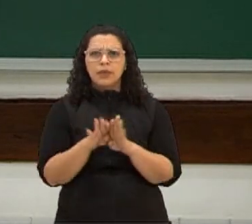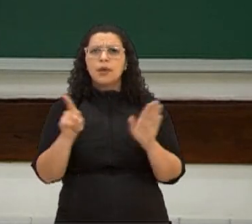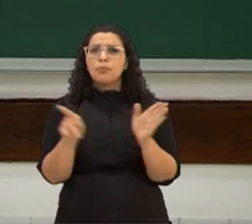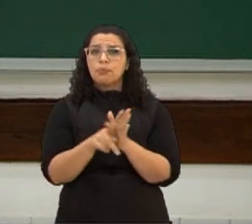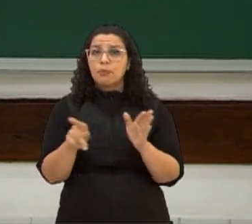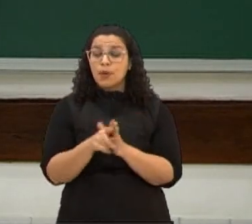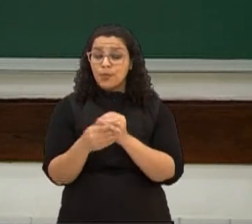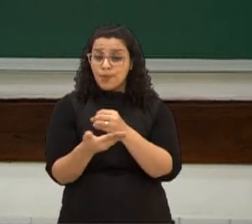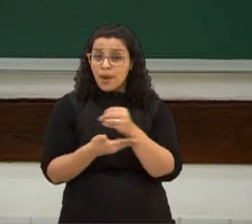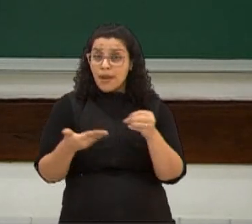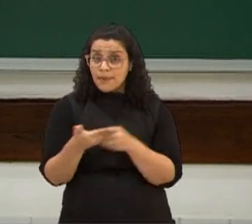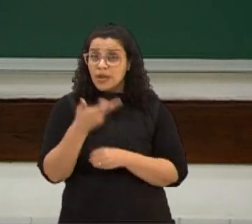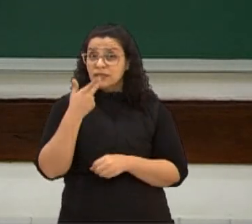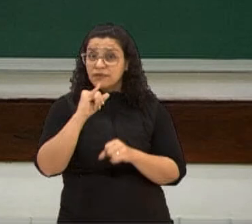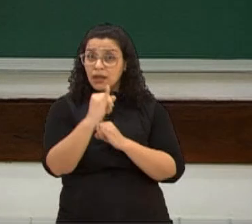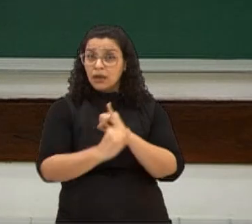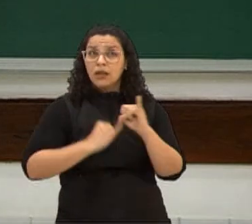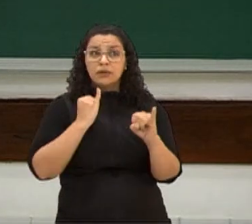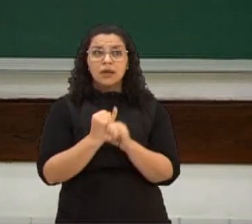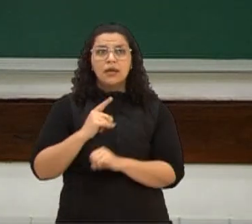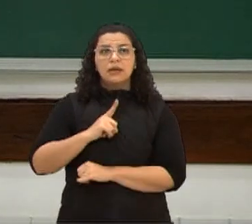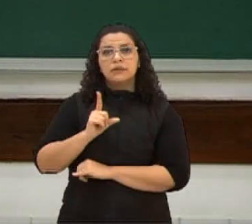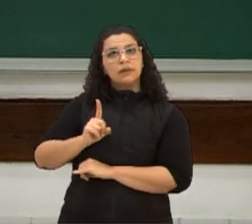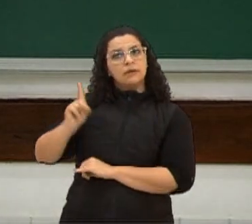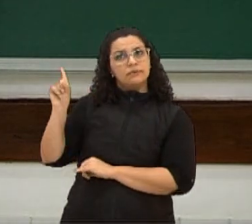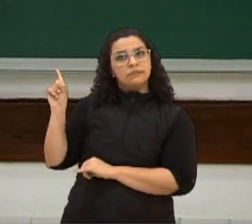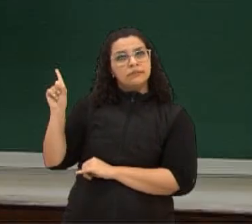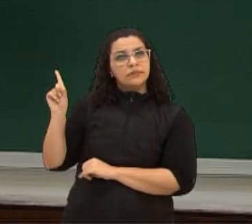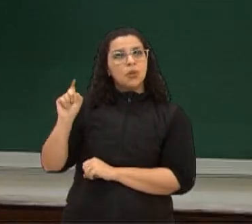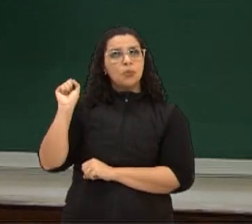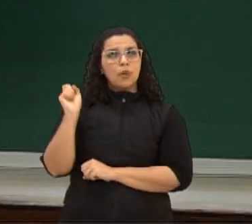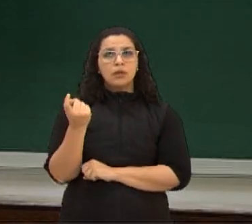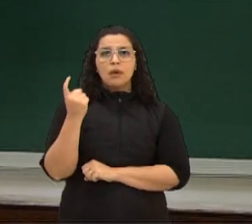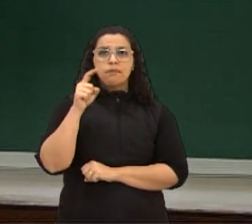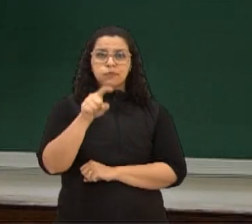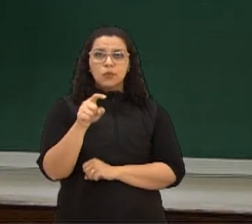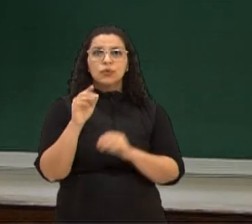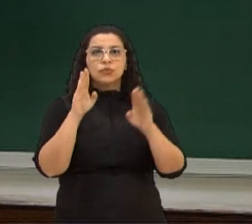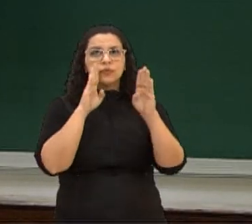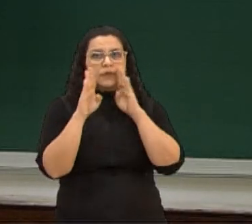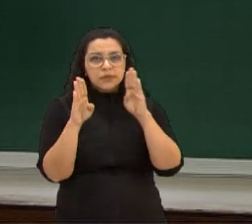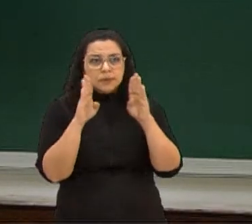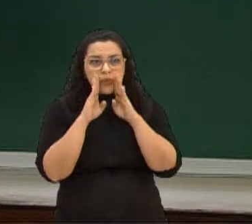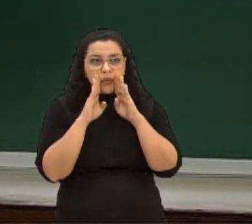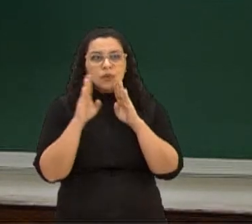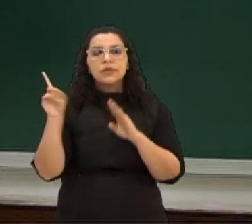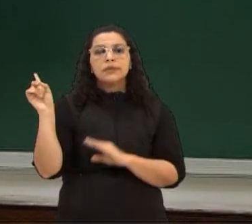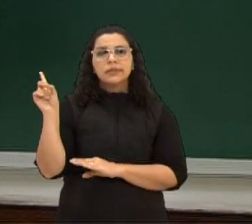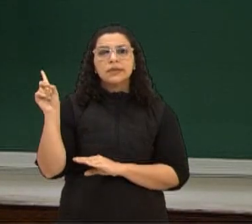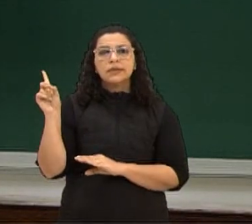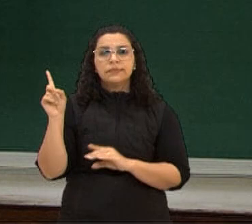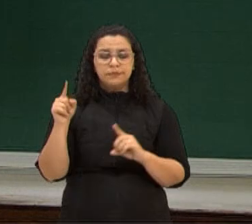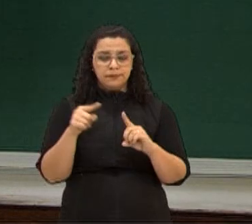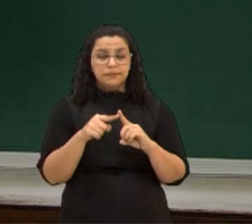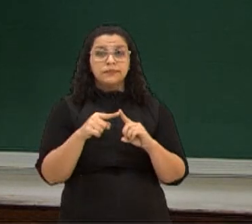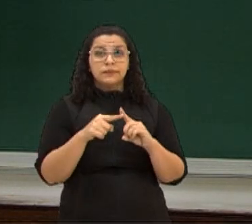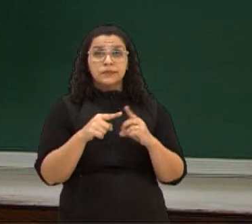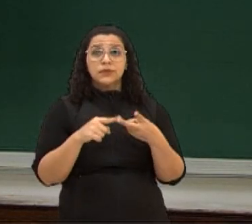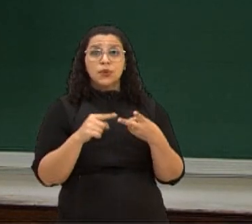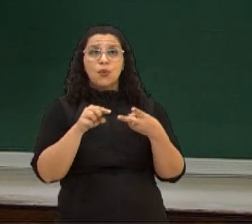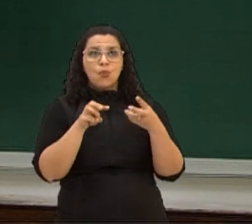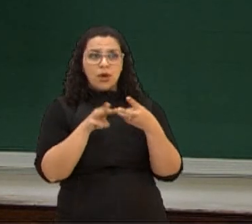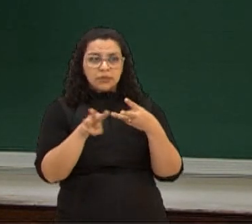o suporte foi a internet, a pessoa poderia, né, ver ali e espalhar pelo Facebook,